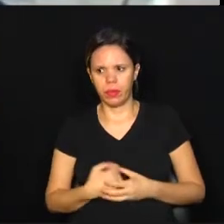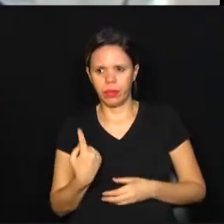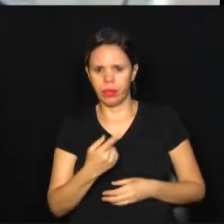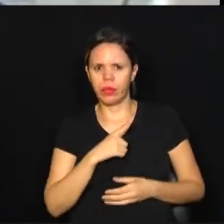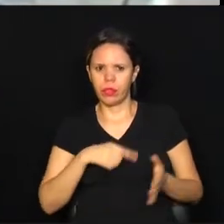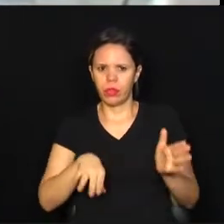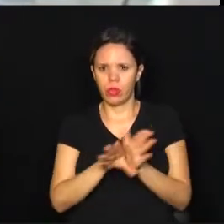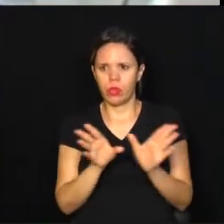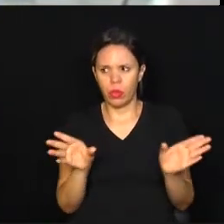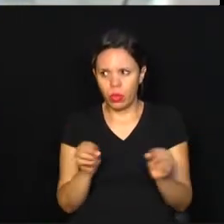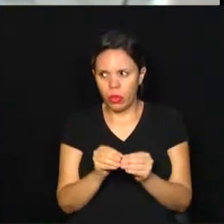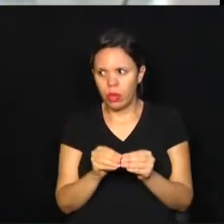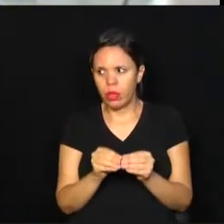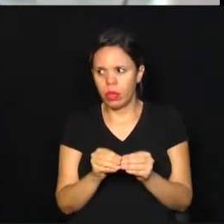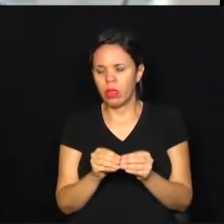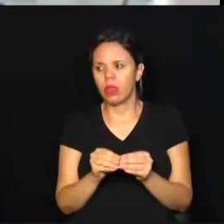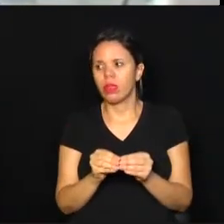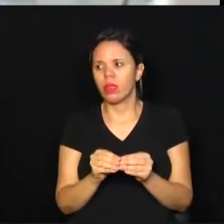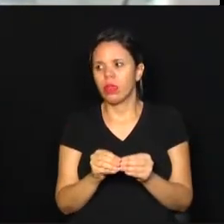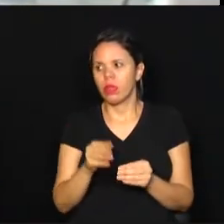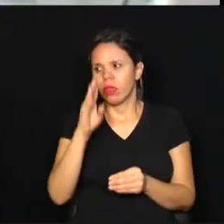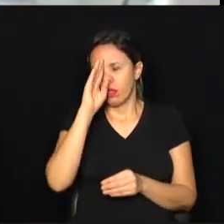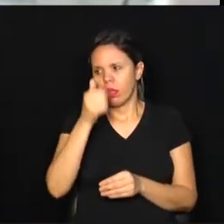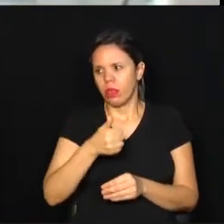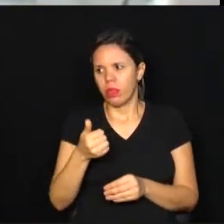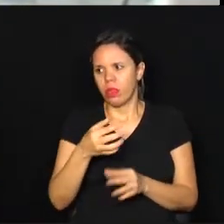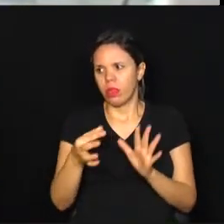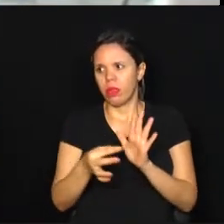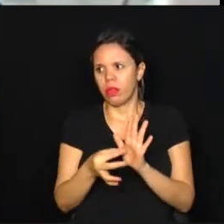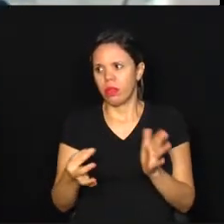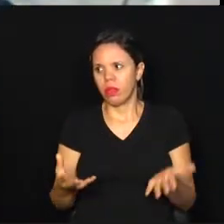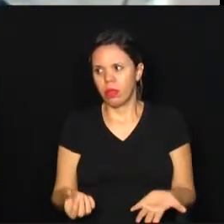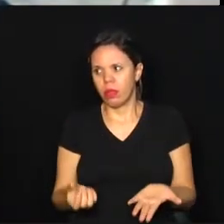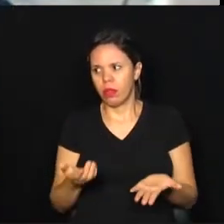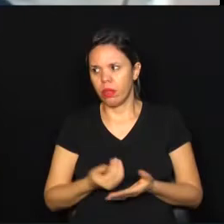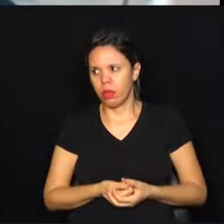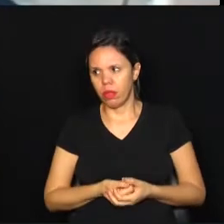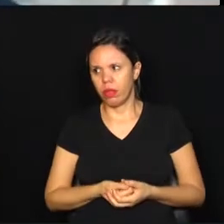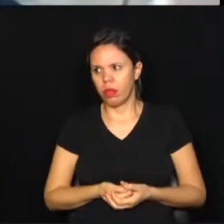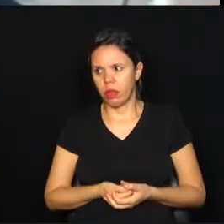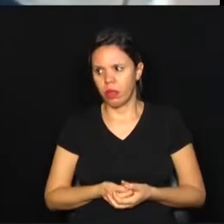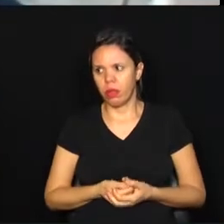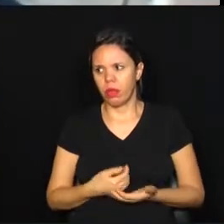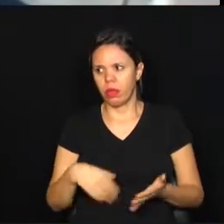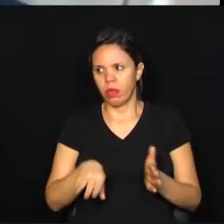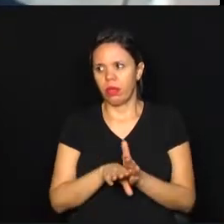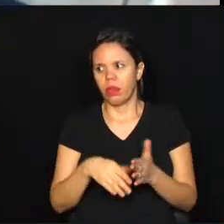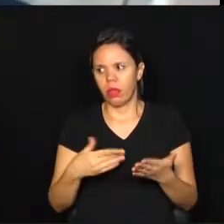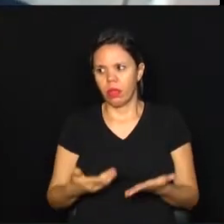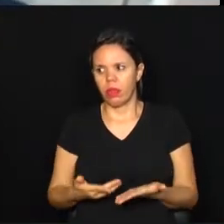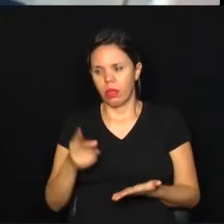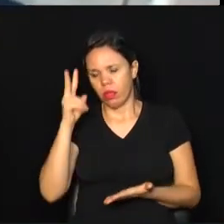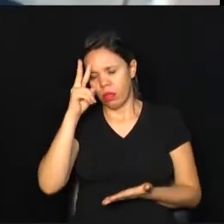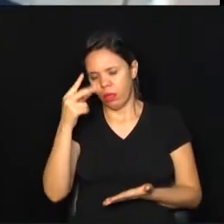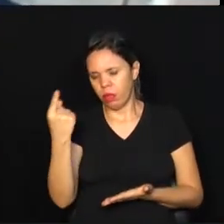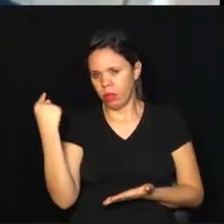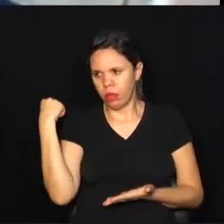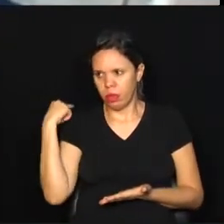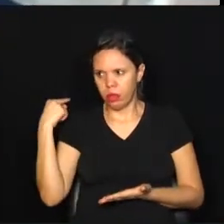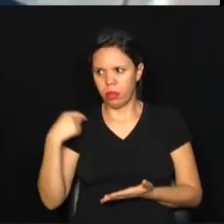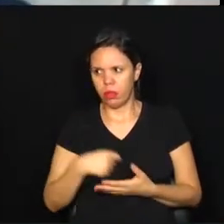chegamos à conclusão nas nossas primeiras observações, até aqui,